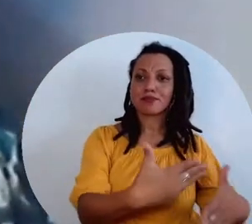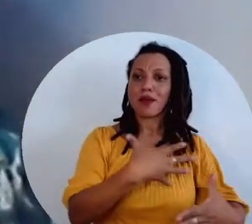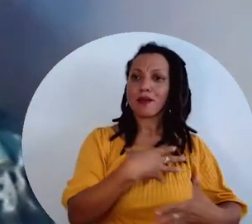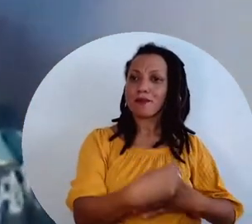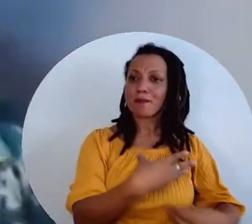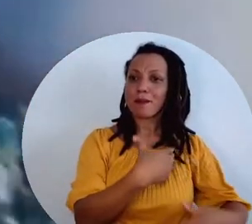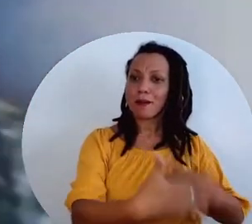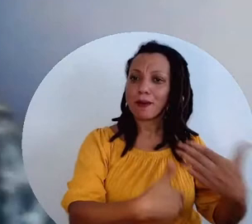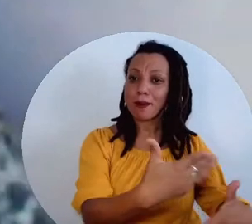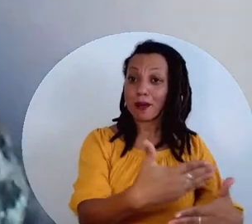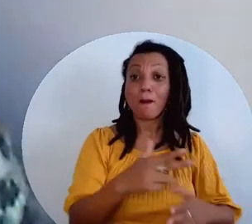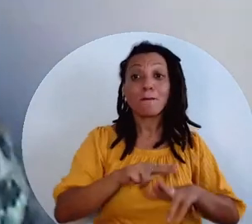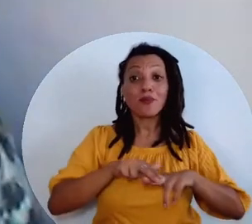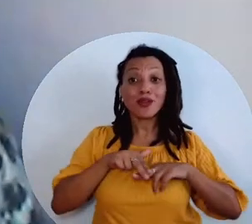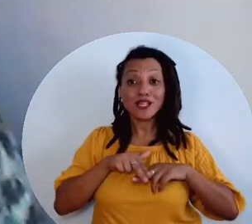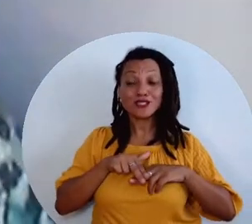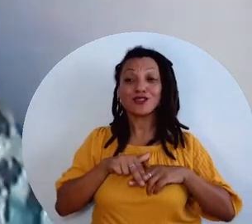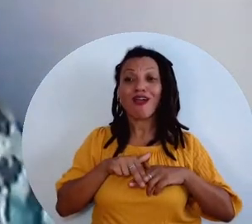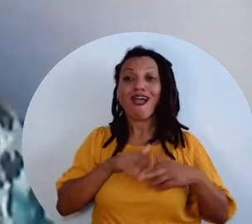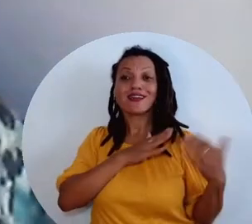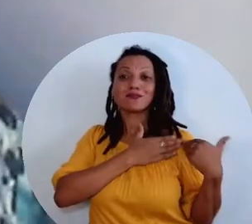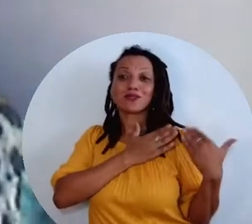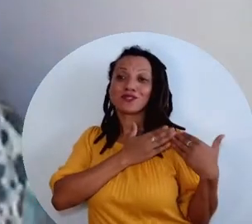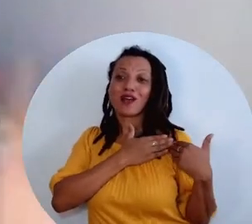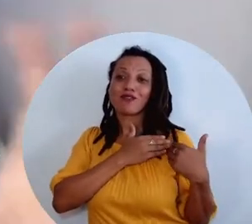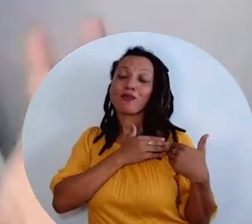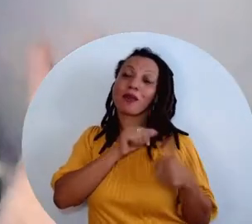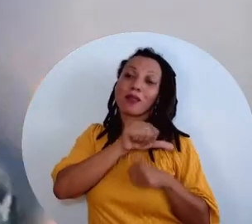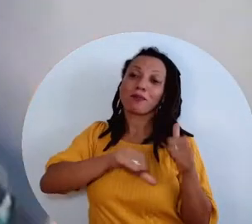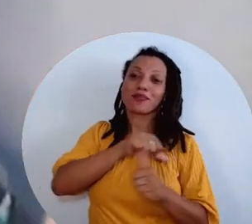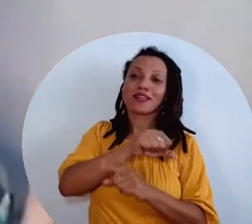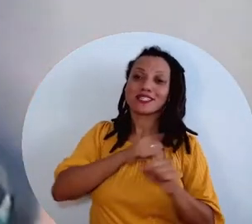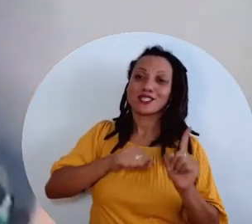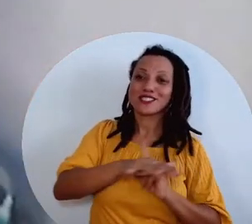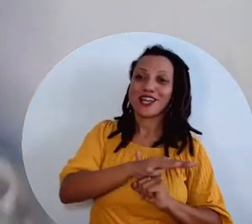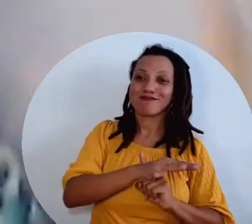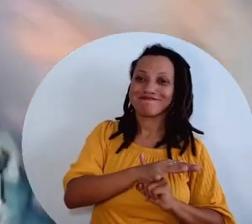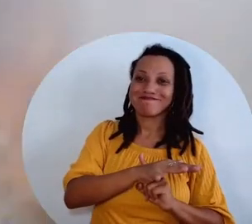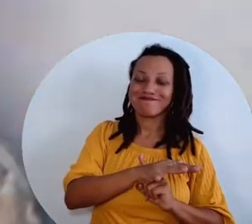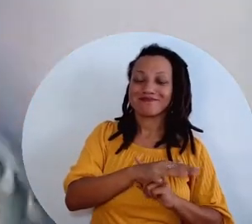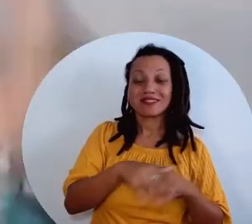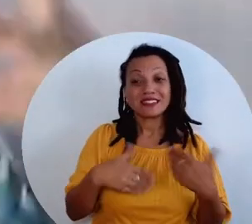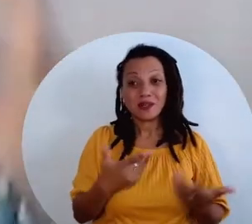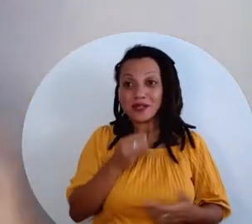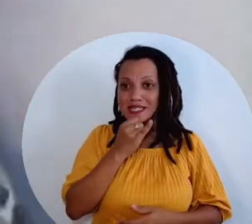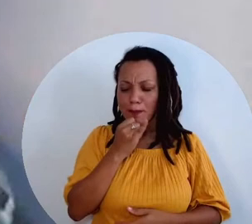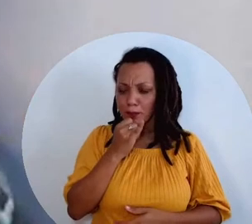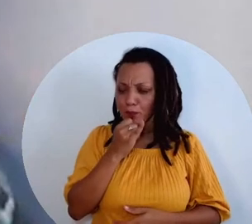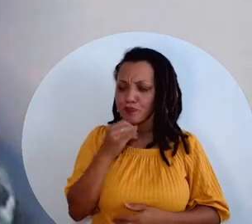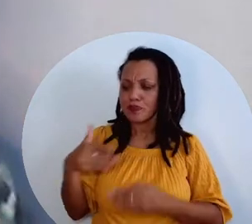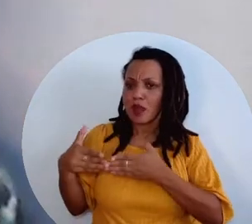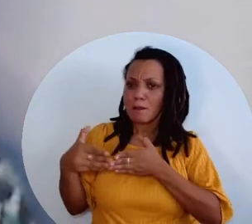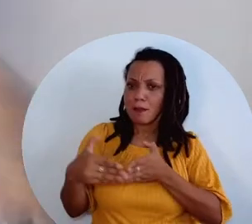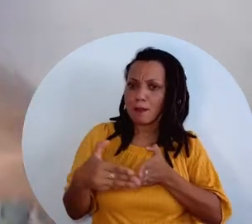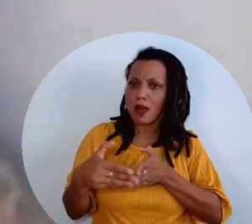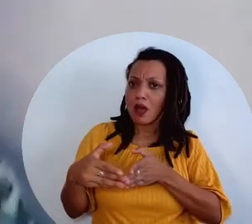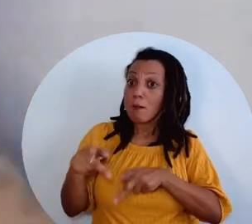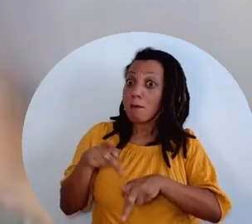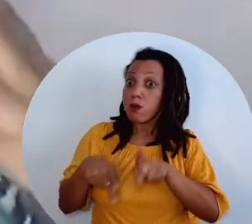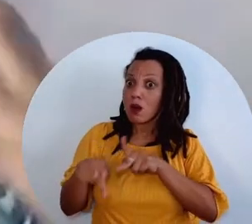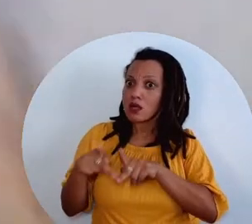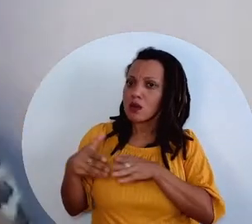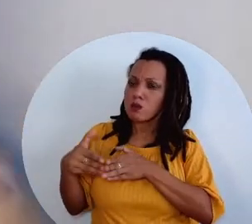cultura, elas são agentes de mudança social. E aí, quando a gente vai ver esse cenário de um desembarque de uma população, né, que